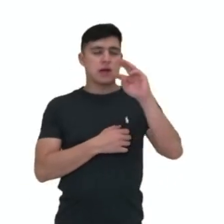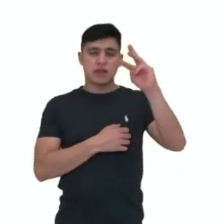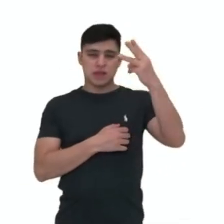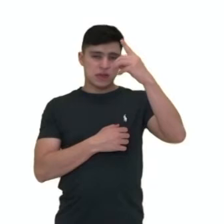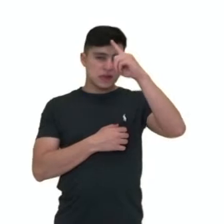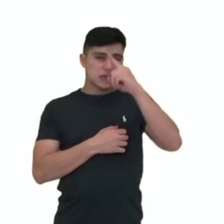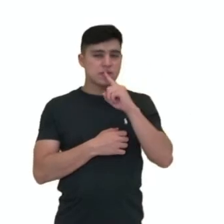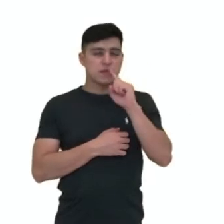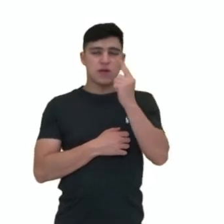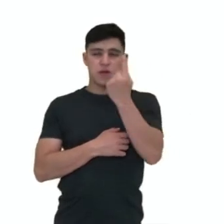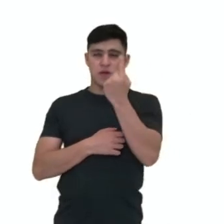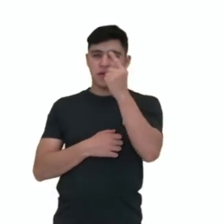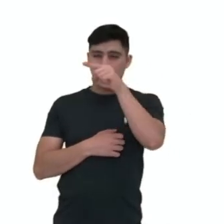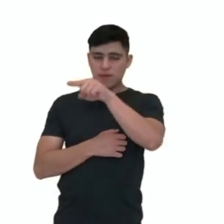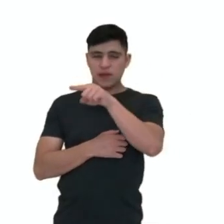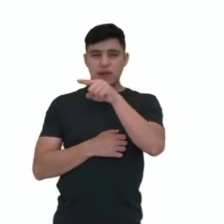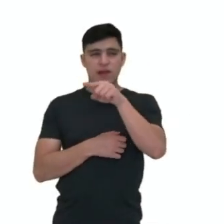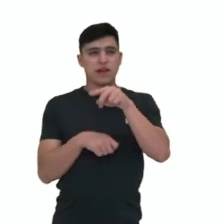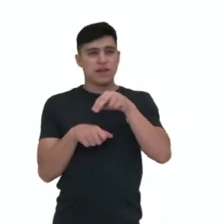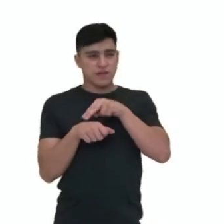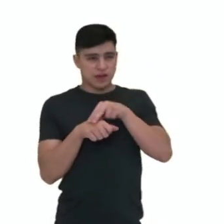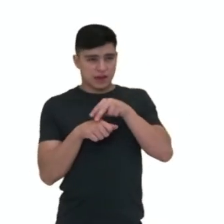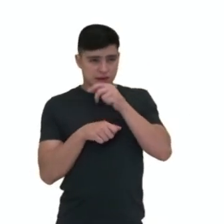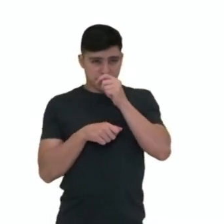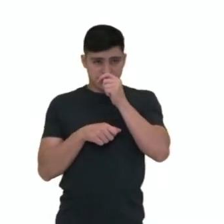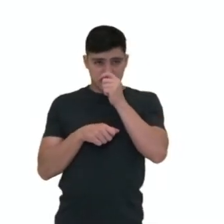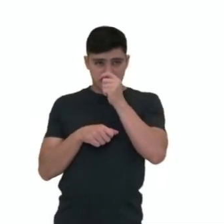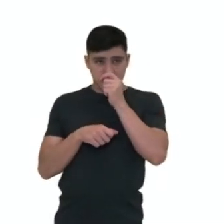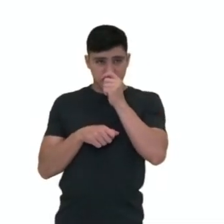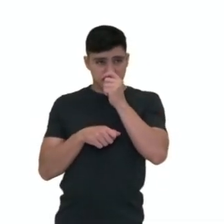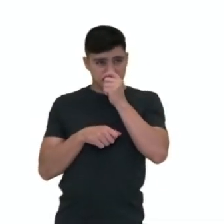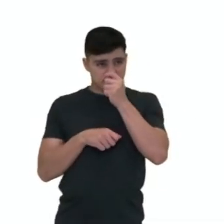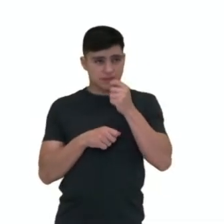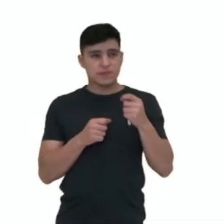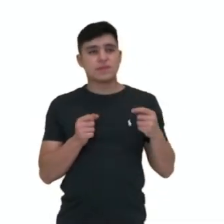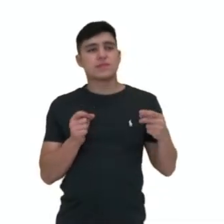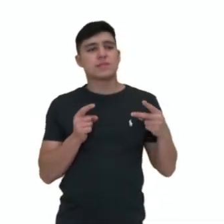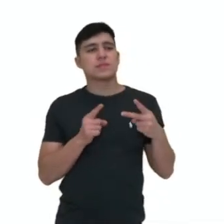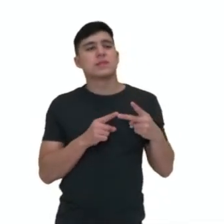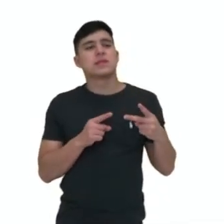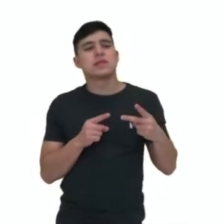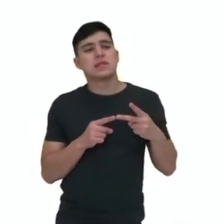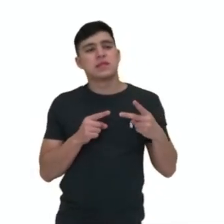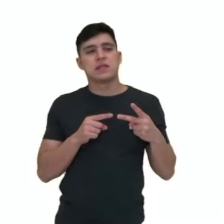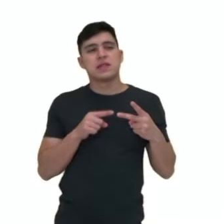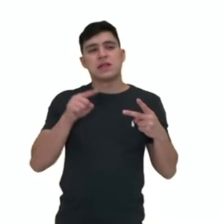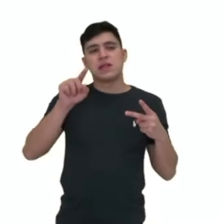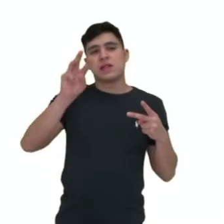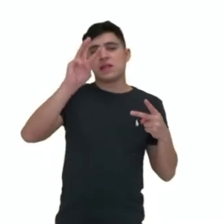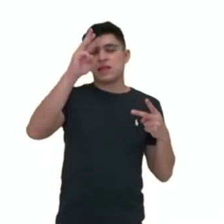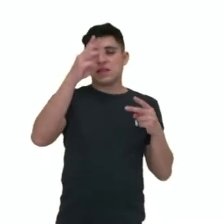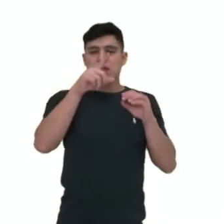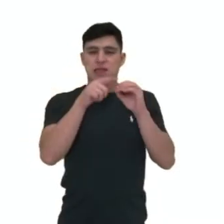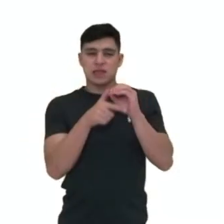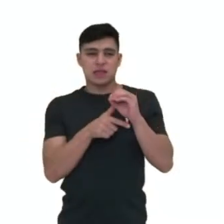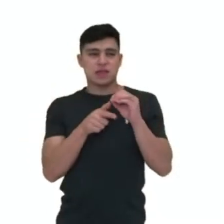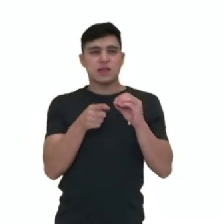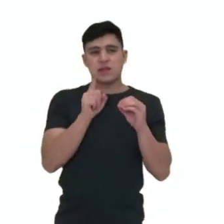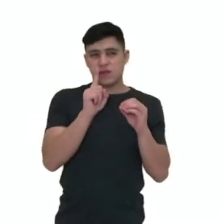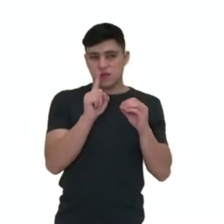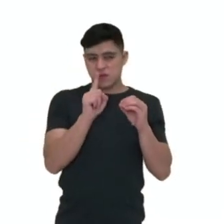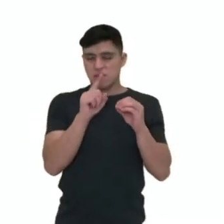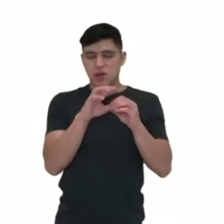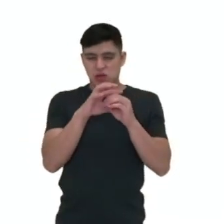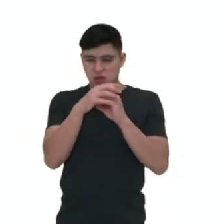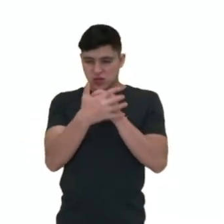amarelas para 1 verde, tá? Isso previamente a gente já sabe. Depois nós vimos lá que a textura da semente dá 3 lisas e 1 rugosa,